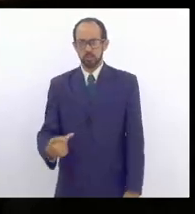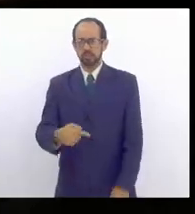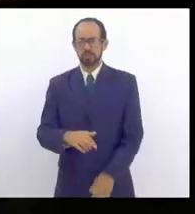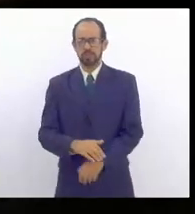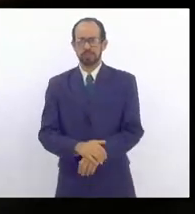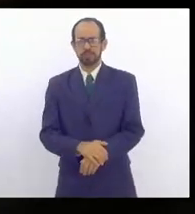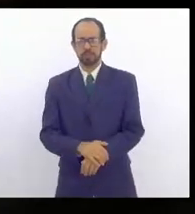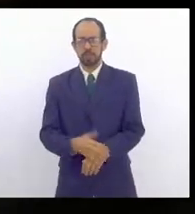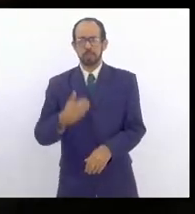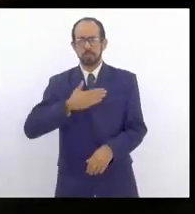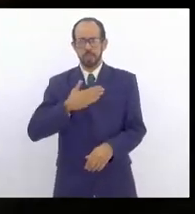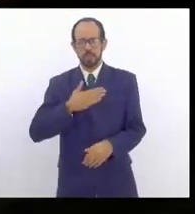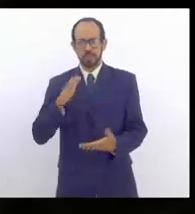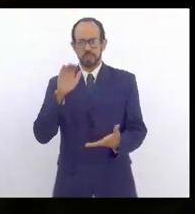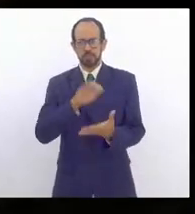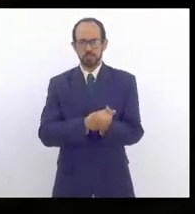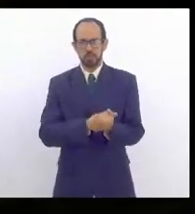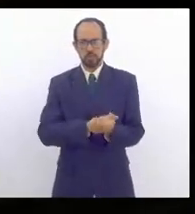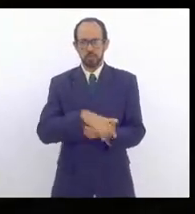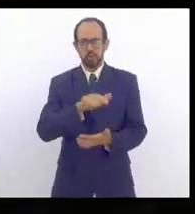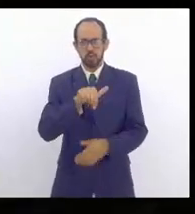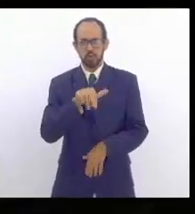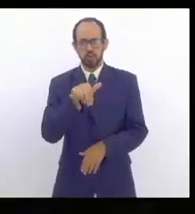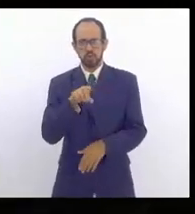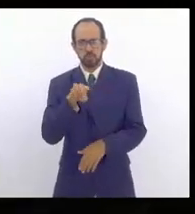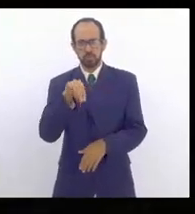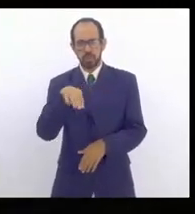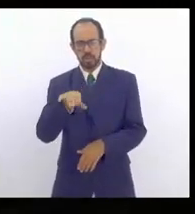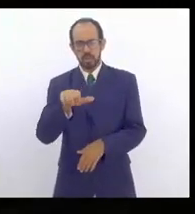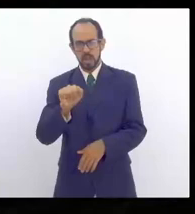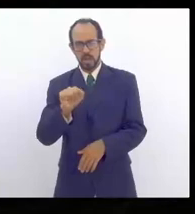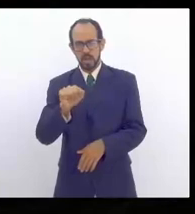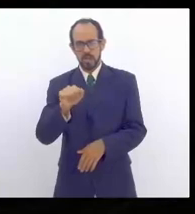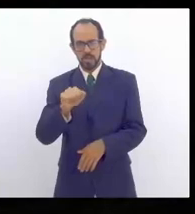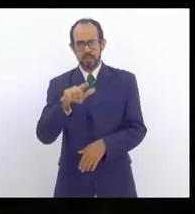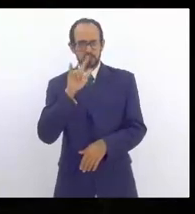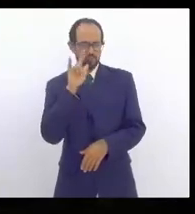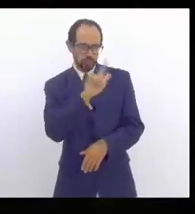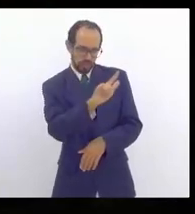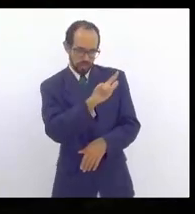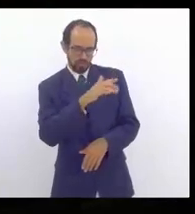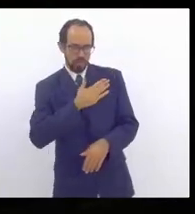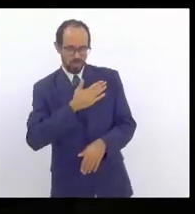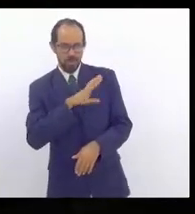minha esposa, Ludmila, te amo, meu amor.